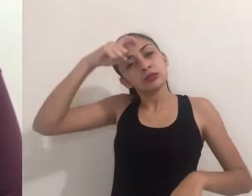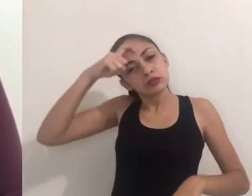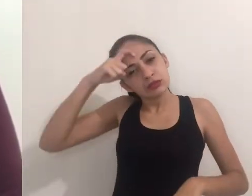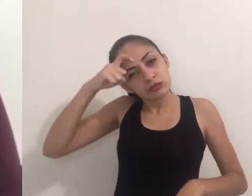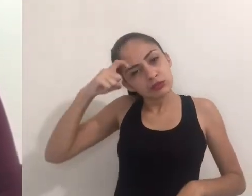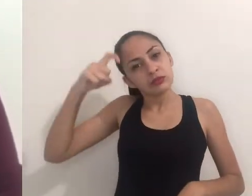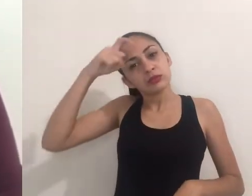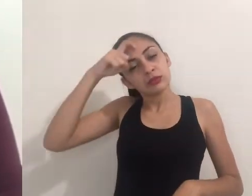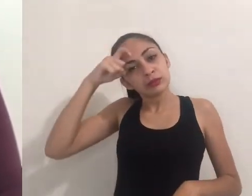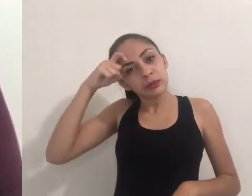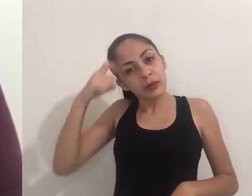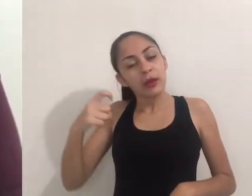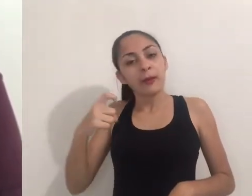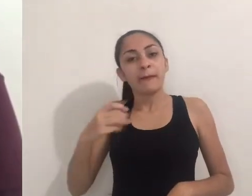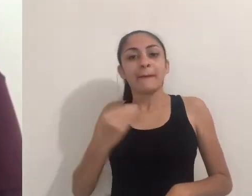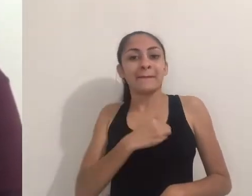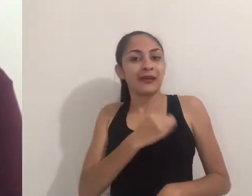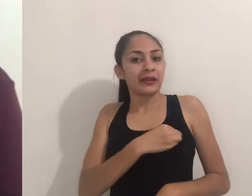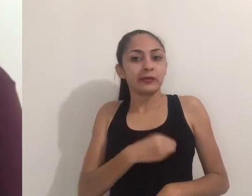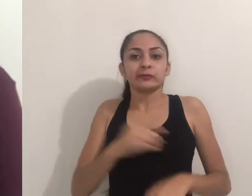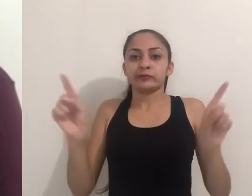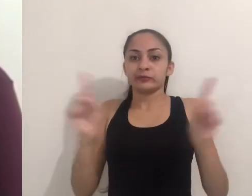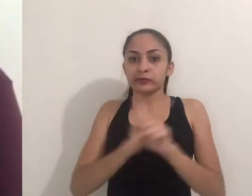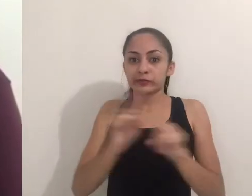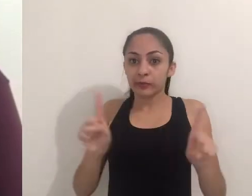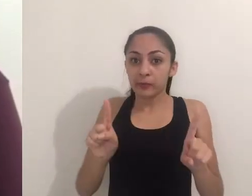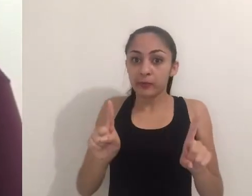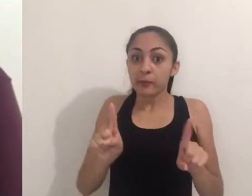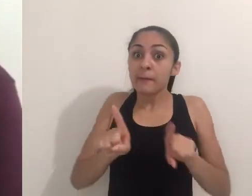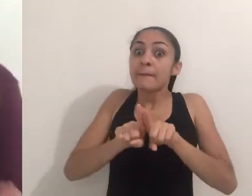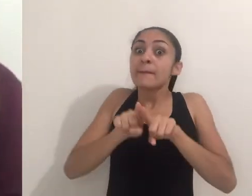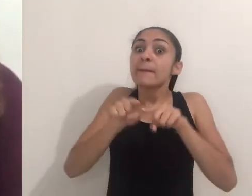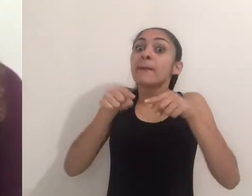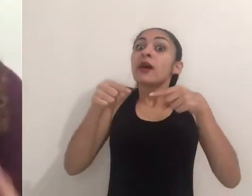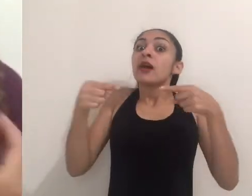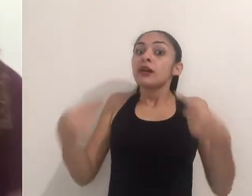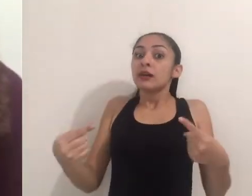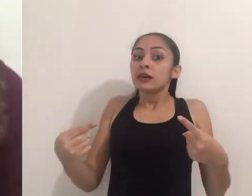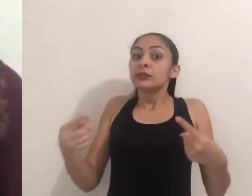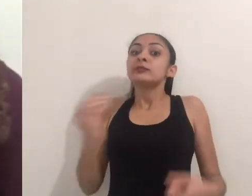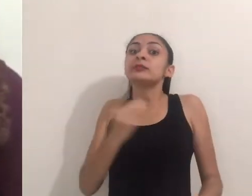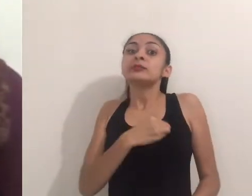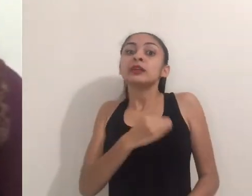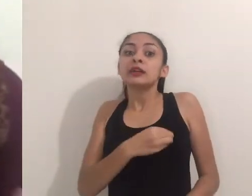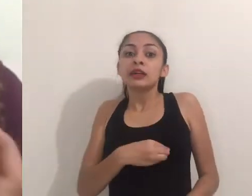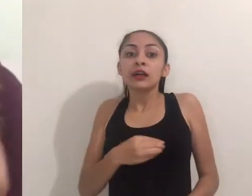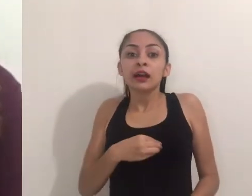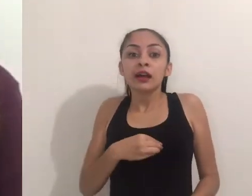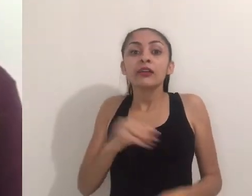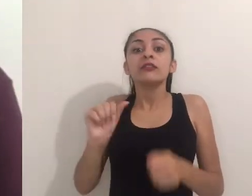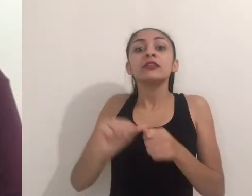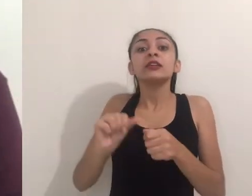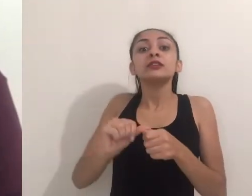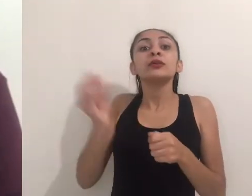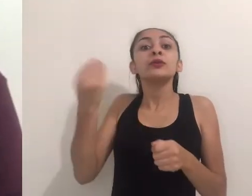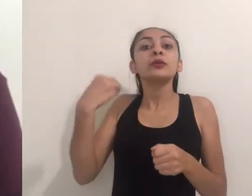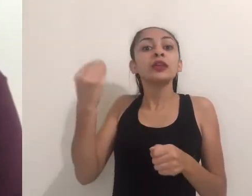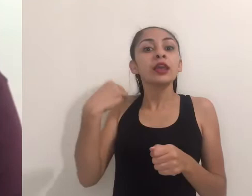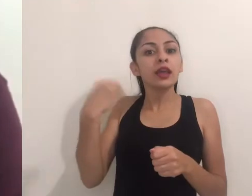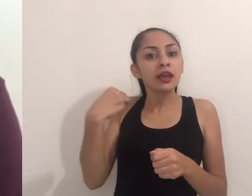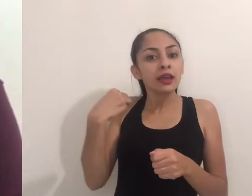vocês caírem em pecado, vocês têm um advogado junto ao Pai, que é Cristo Jesus, o